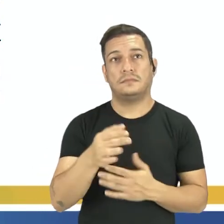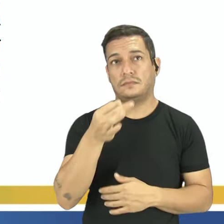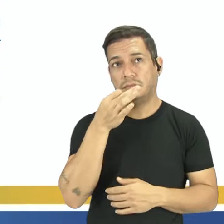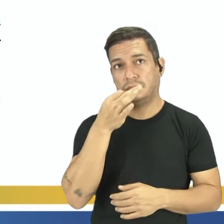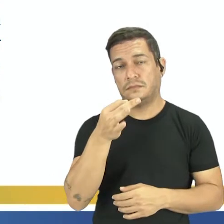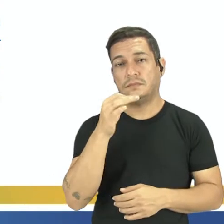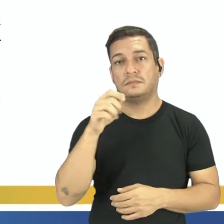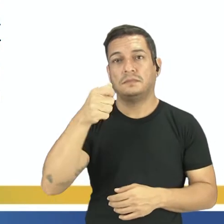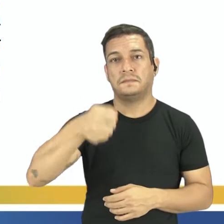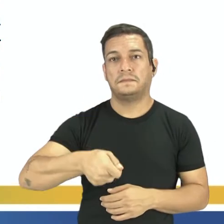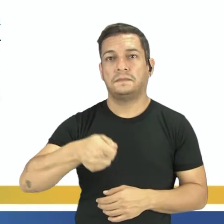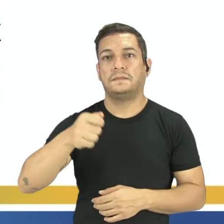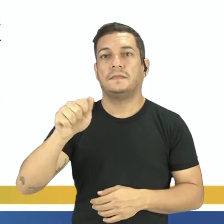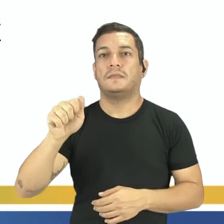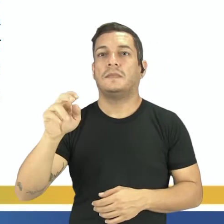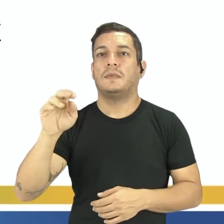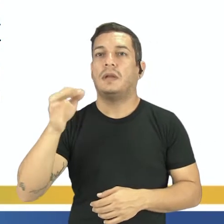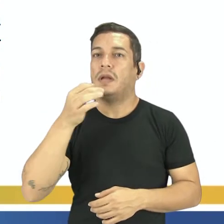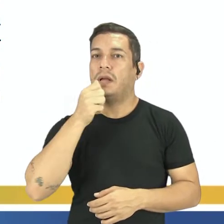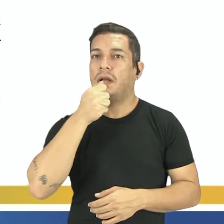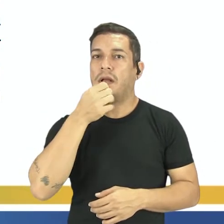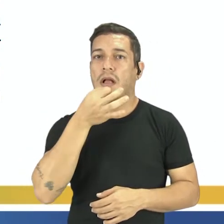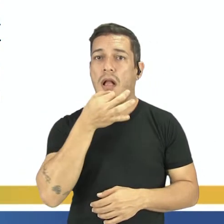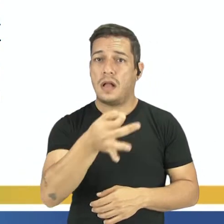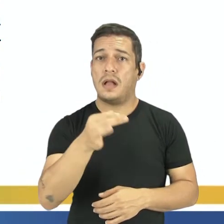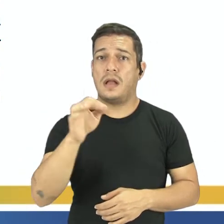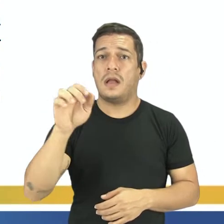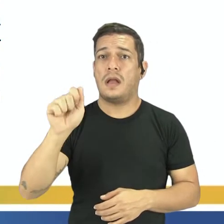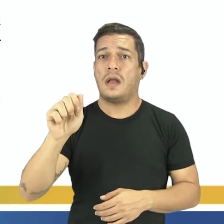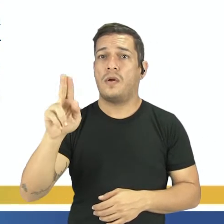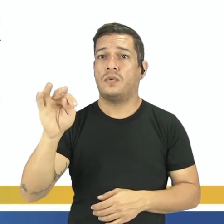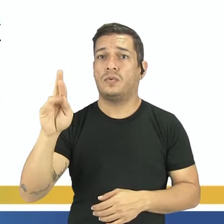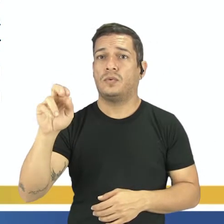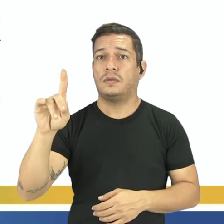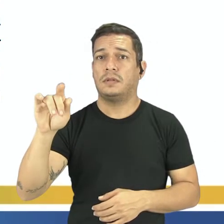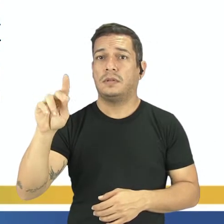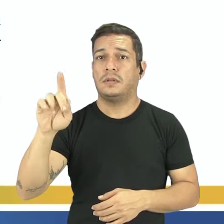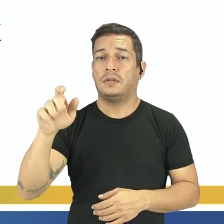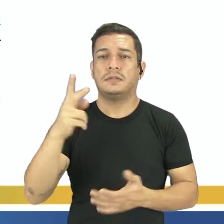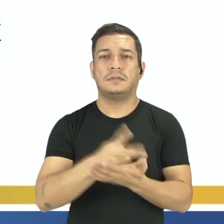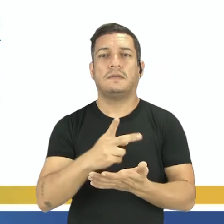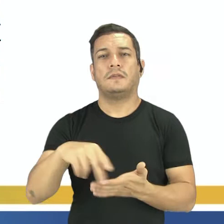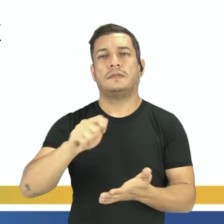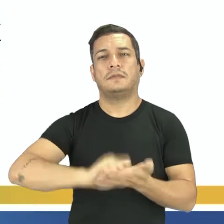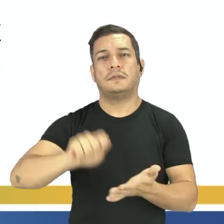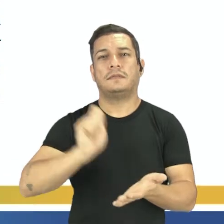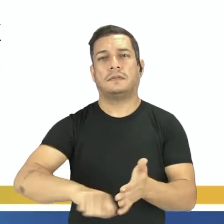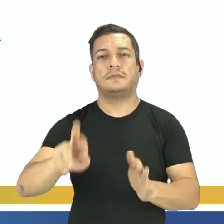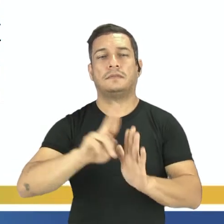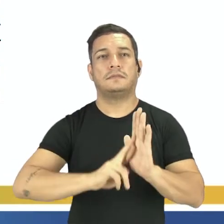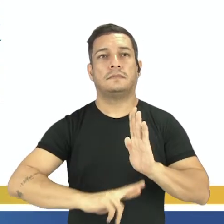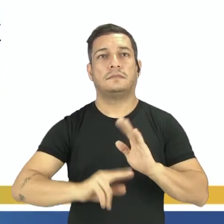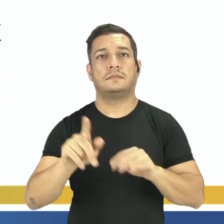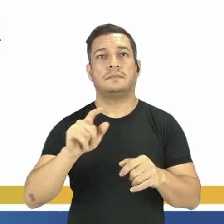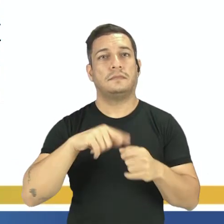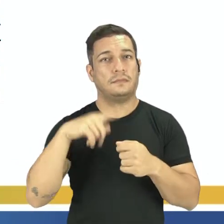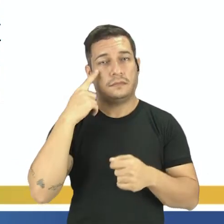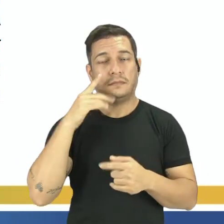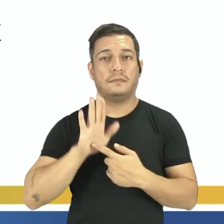argumento de autoridade. Isso é muito importante, tá? Sempre que você vai escrever uma redação você vê que aparece